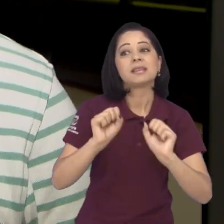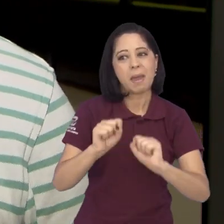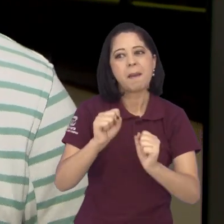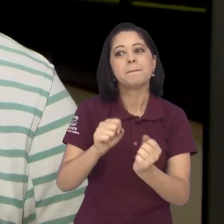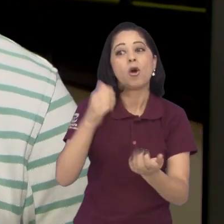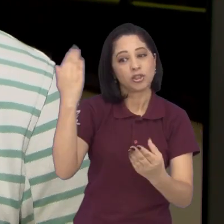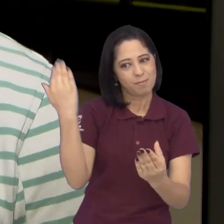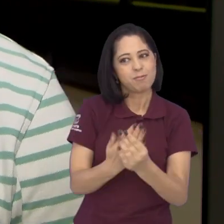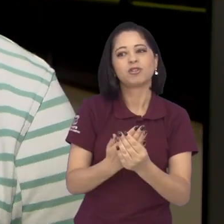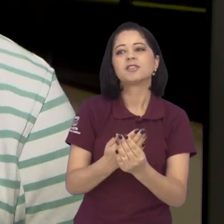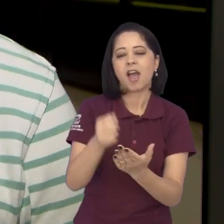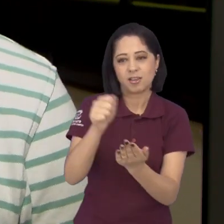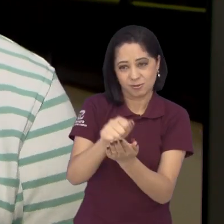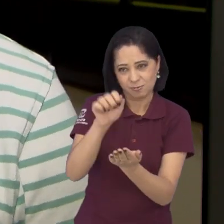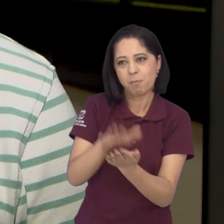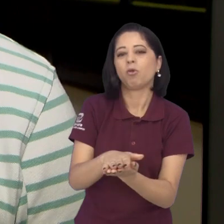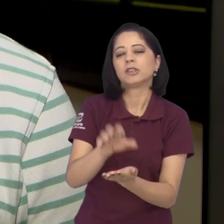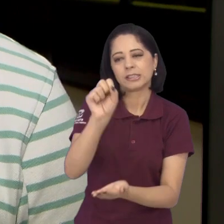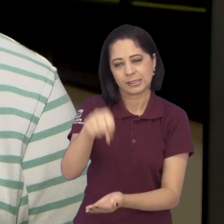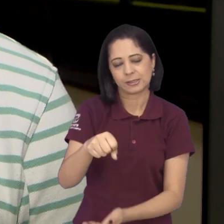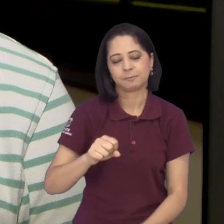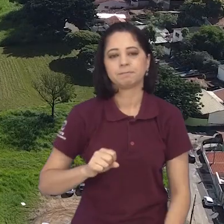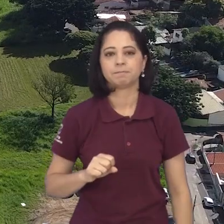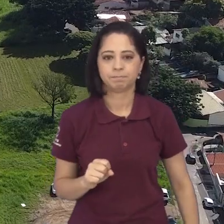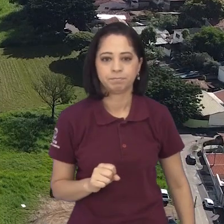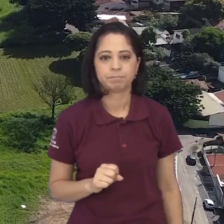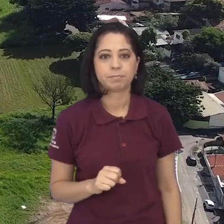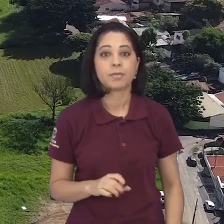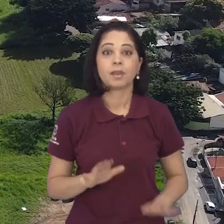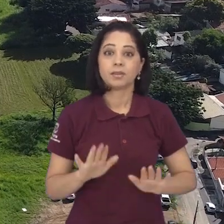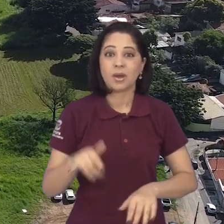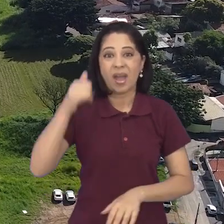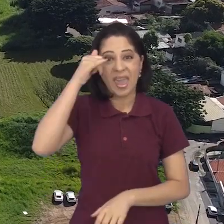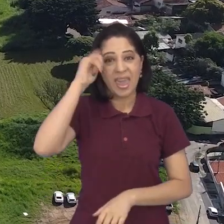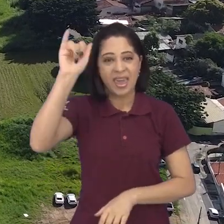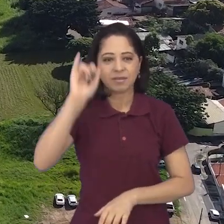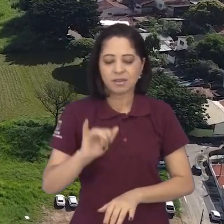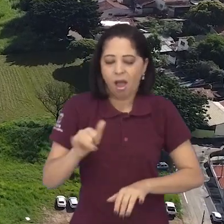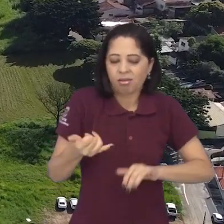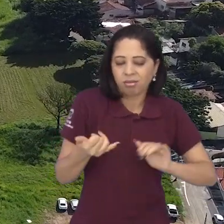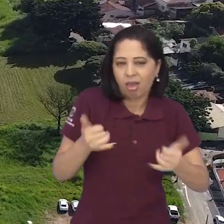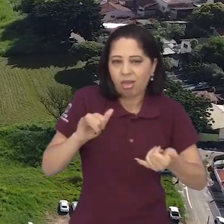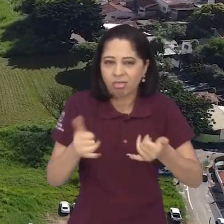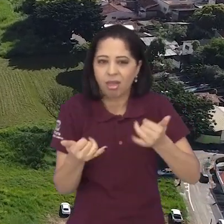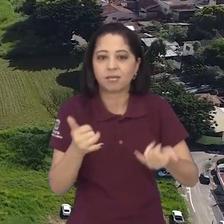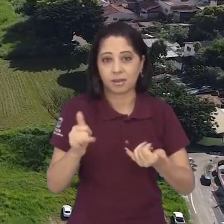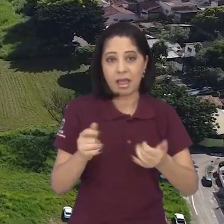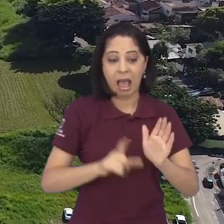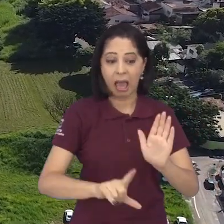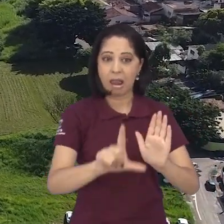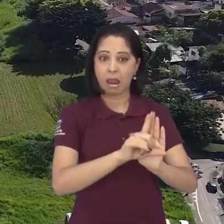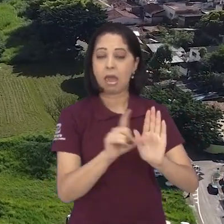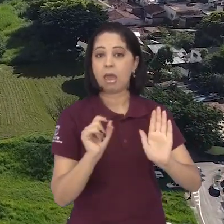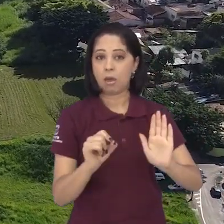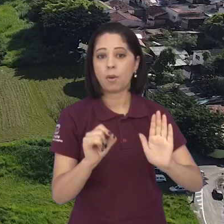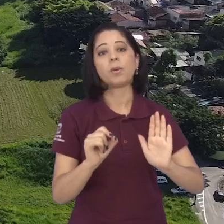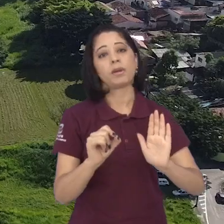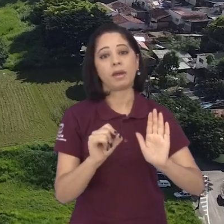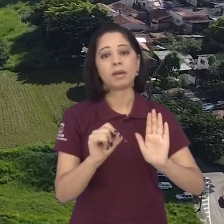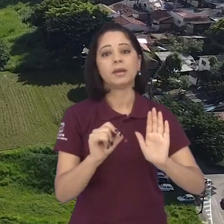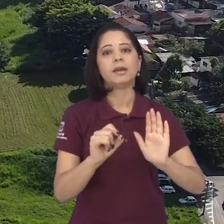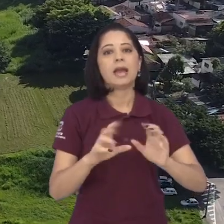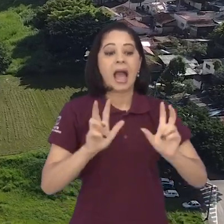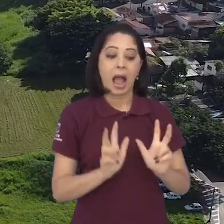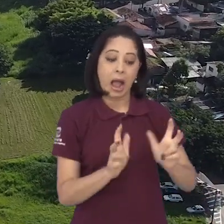pode sofrer processo e punição aqui na Justiça Eleitoral. Para evitar favorecimentos, a legislação também impede que órgãos